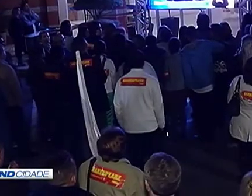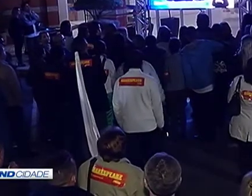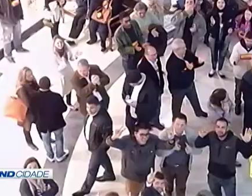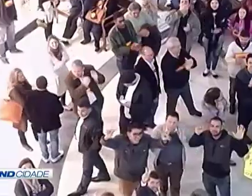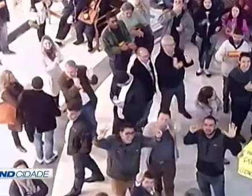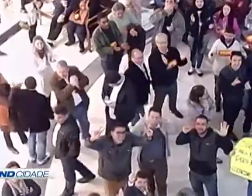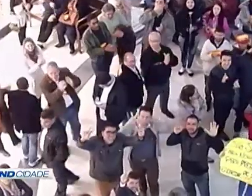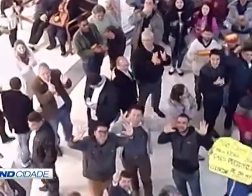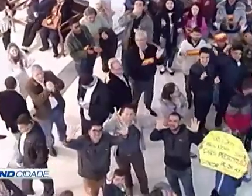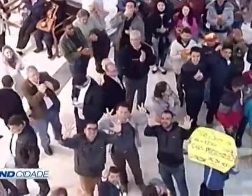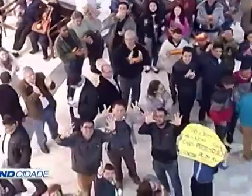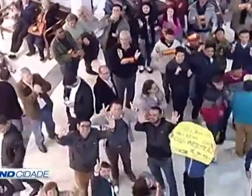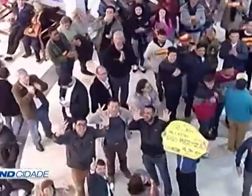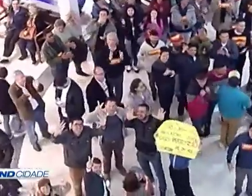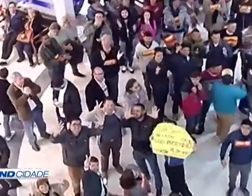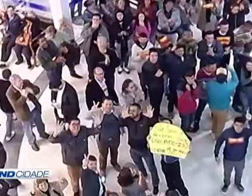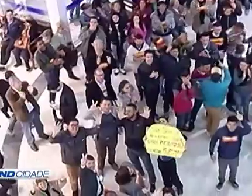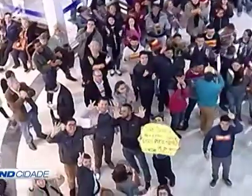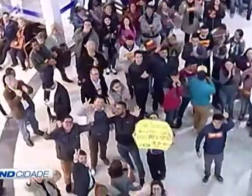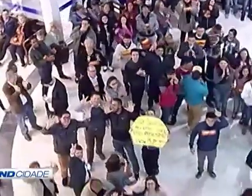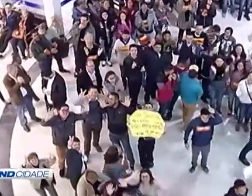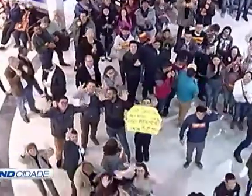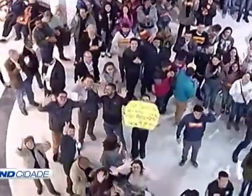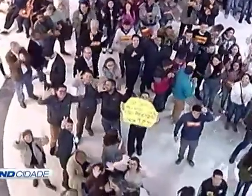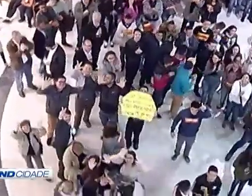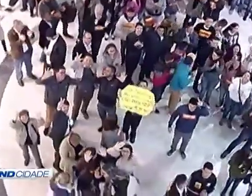resposta, uma reação da plateia.